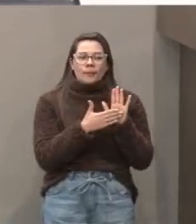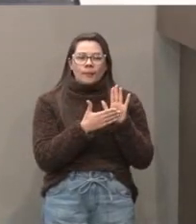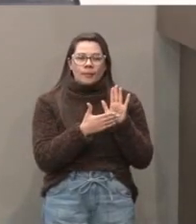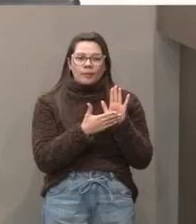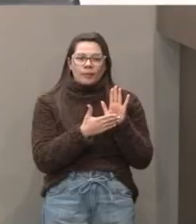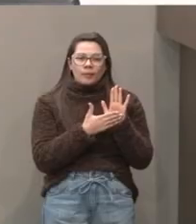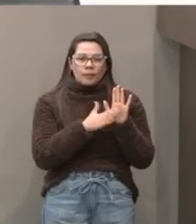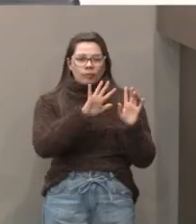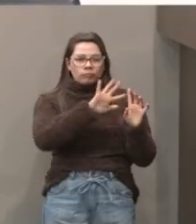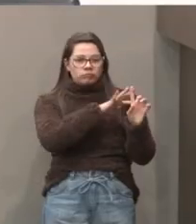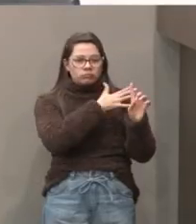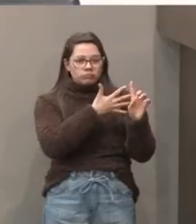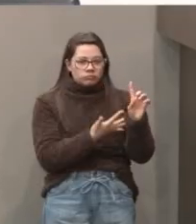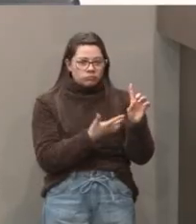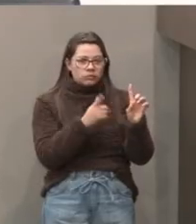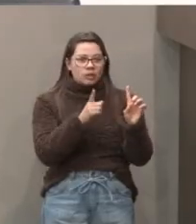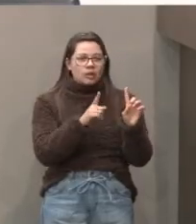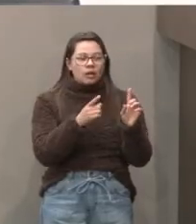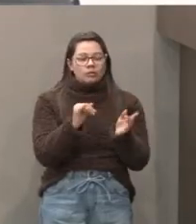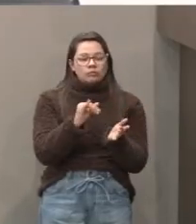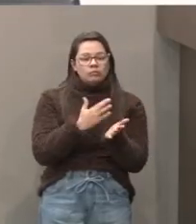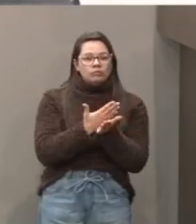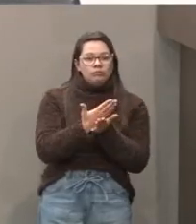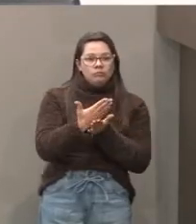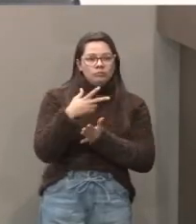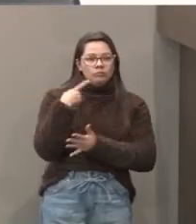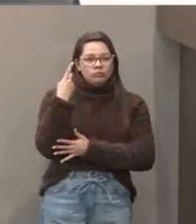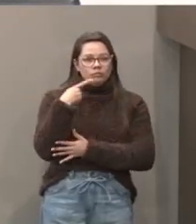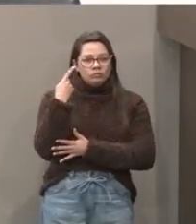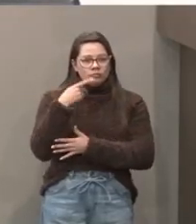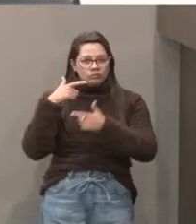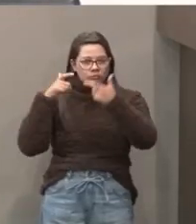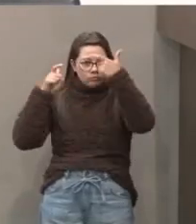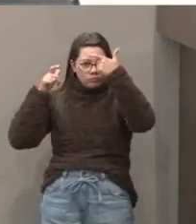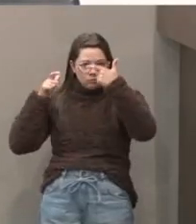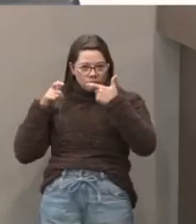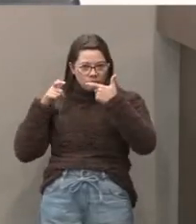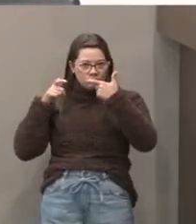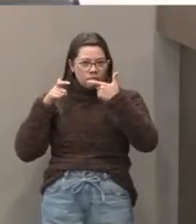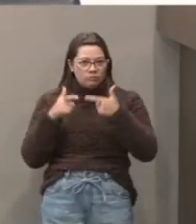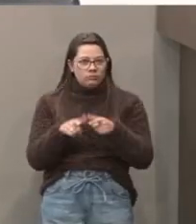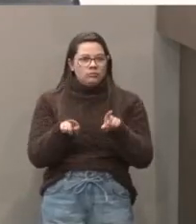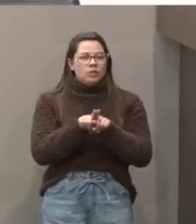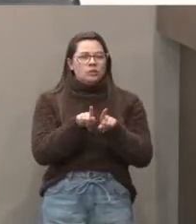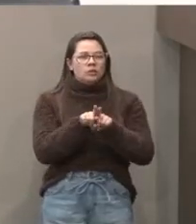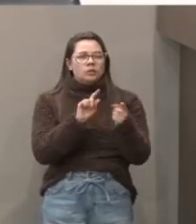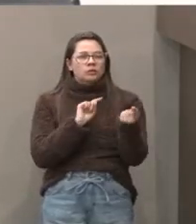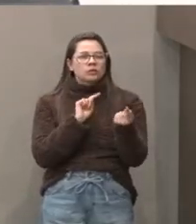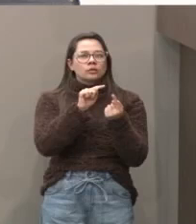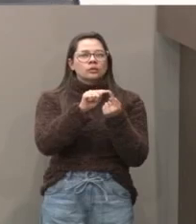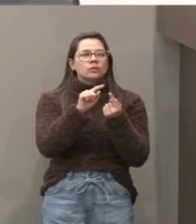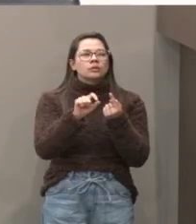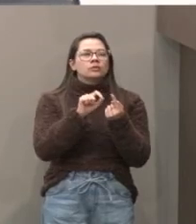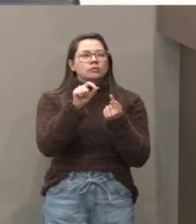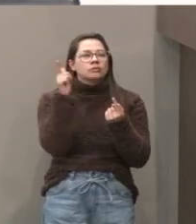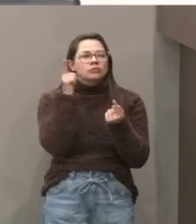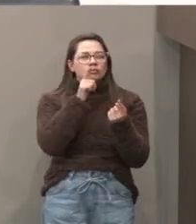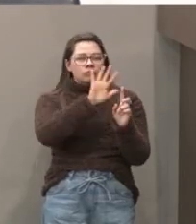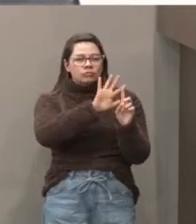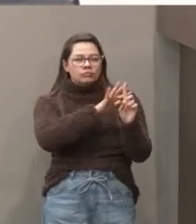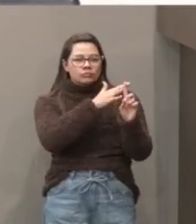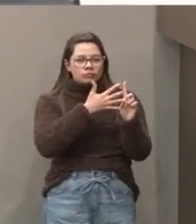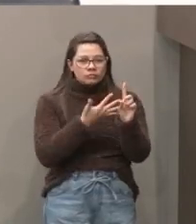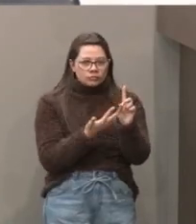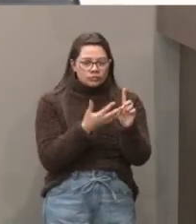proposição dessa solenidade é uma iniciativa da vereadora Ada Munareto, com o objetivo de homenagear